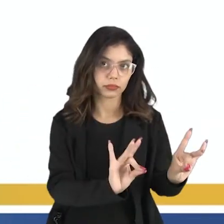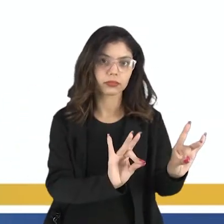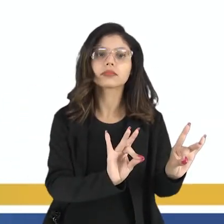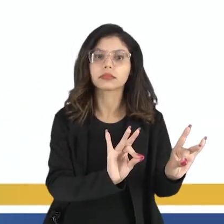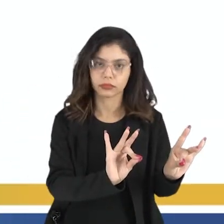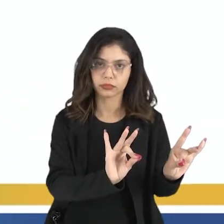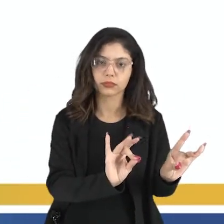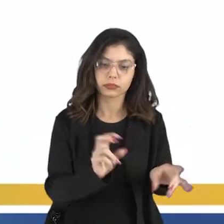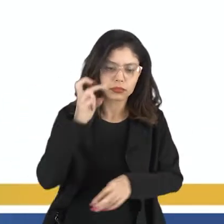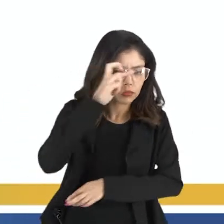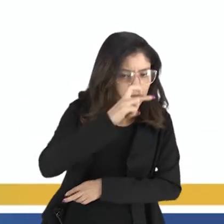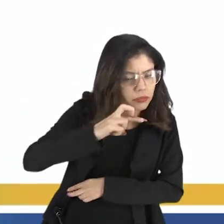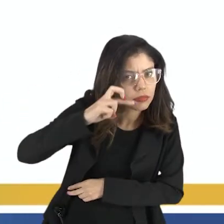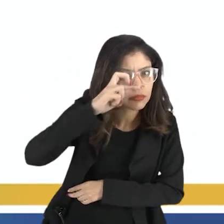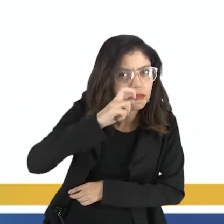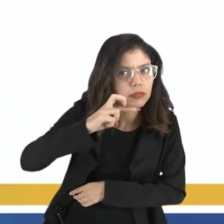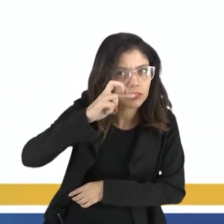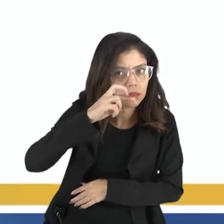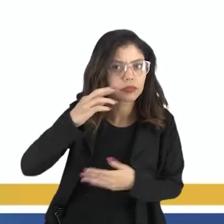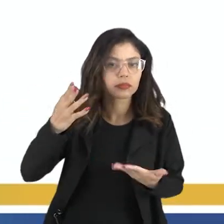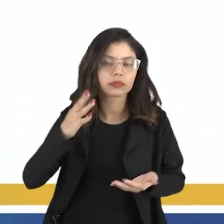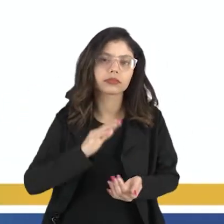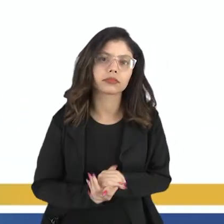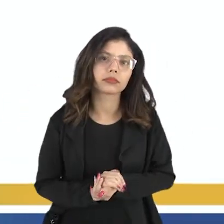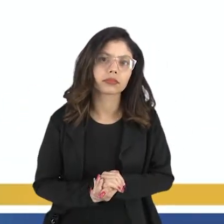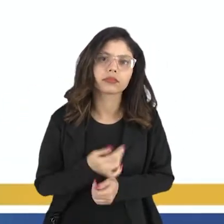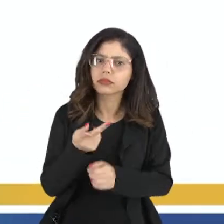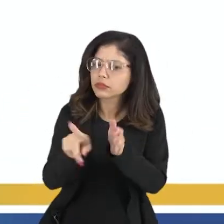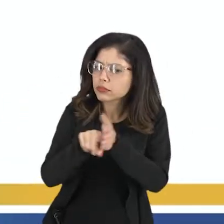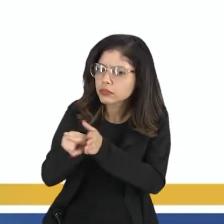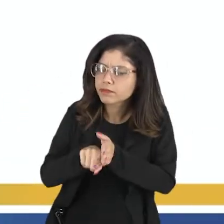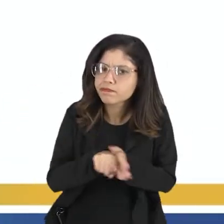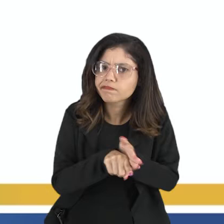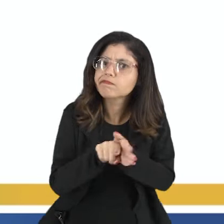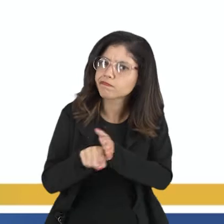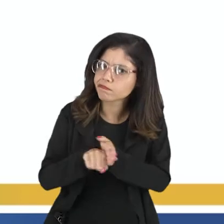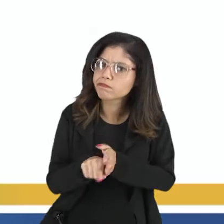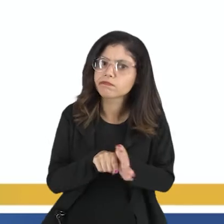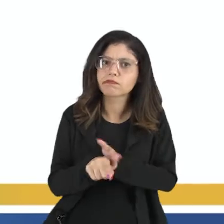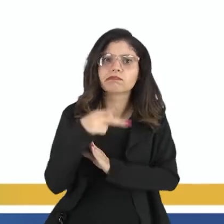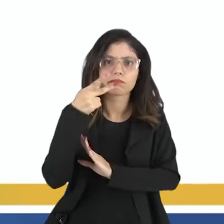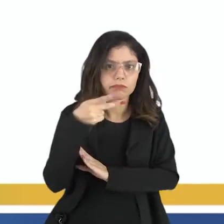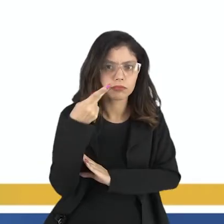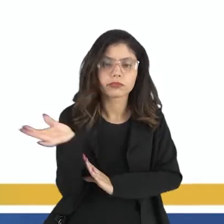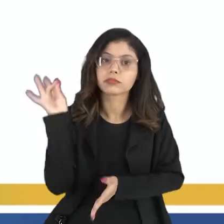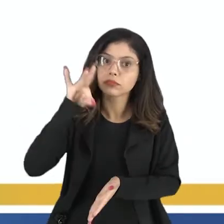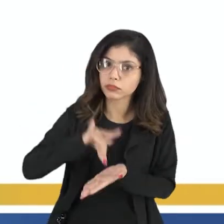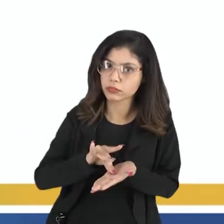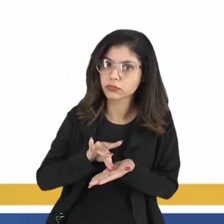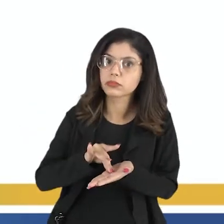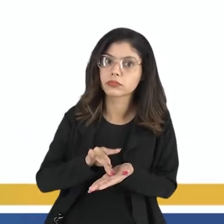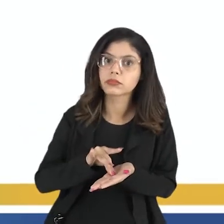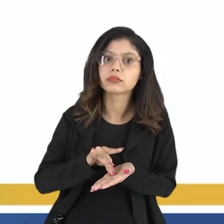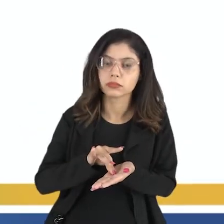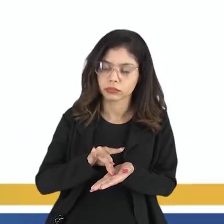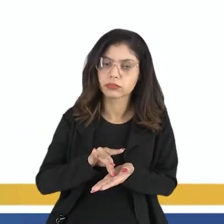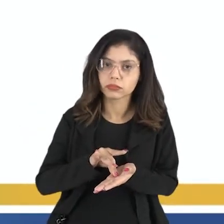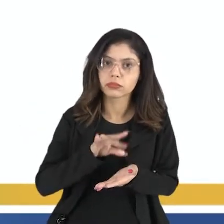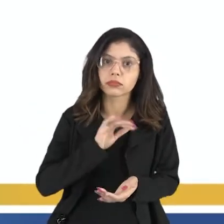das suas análises, através das suas pesquisas a respeito da realidade